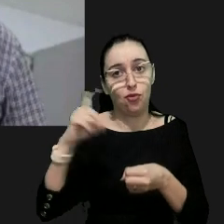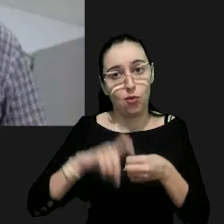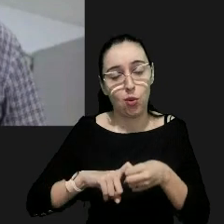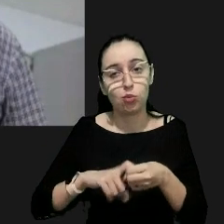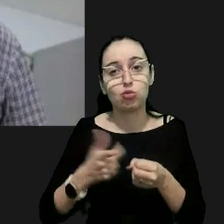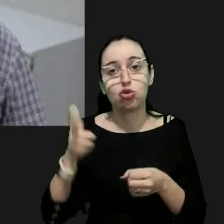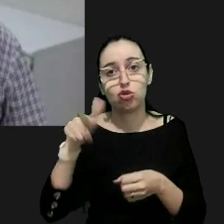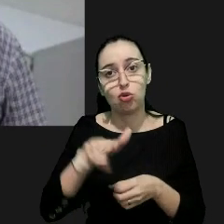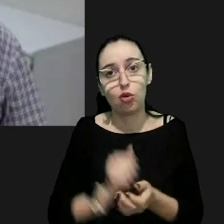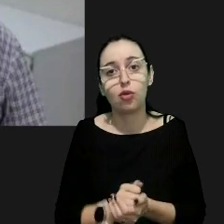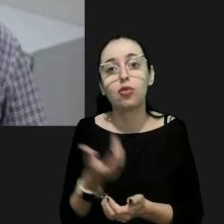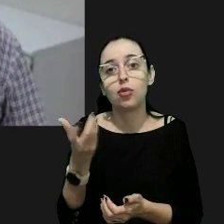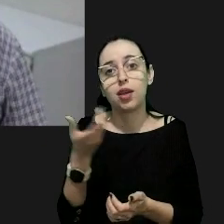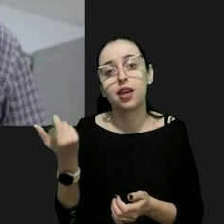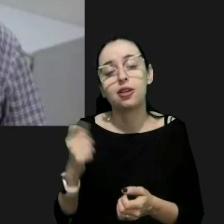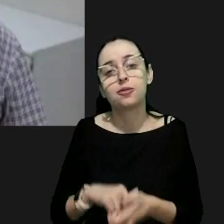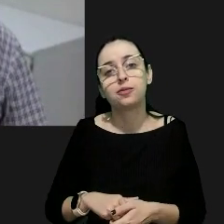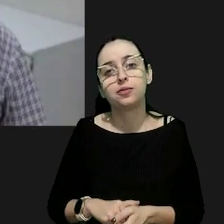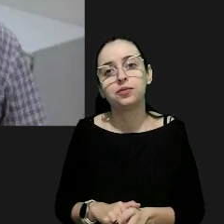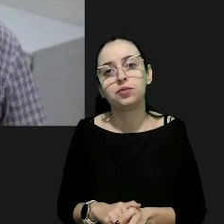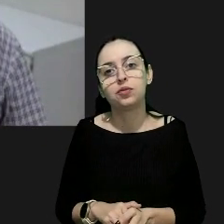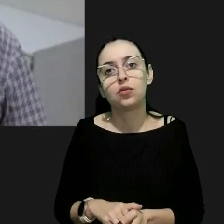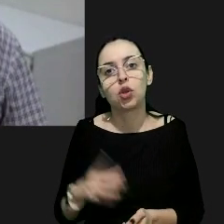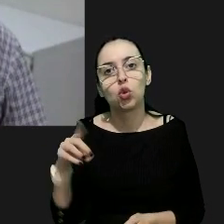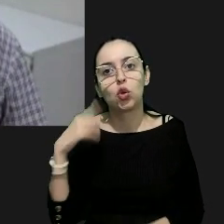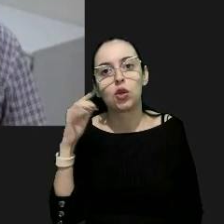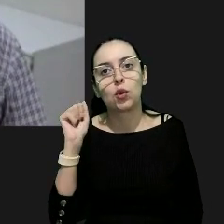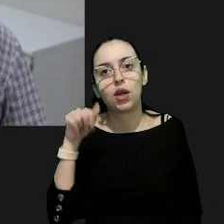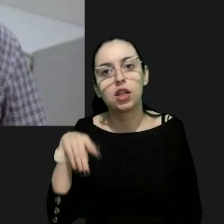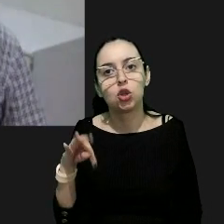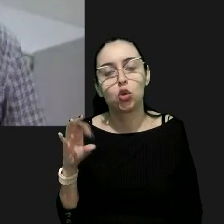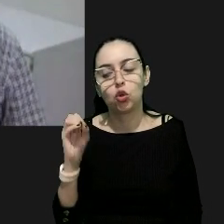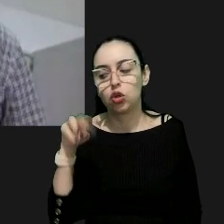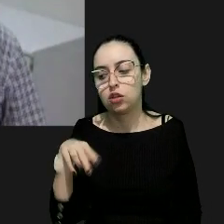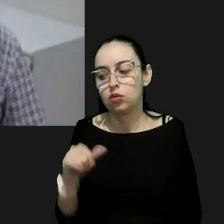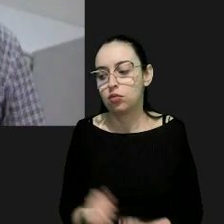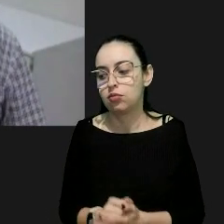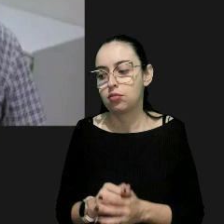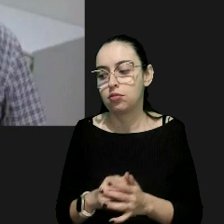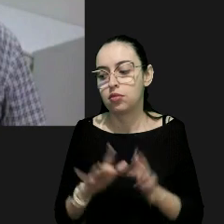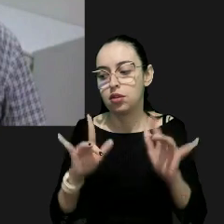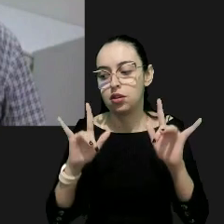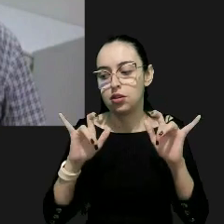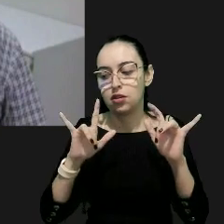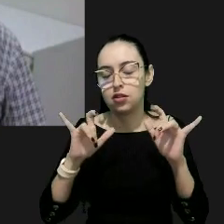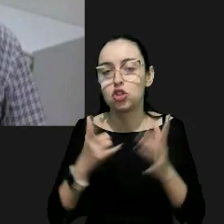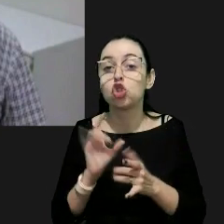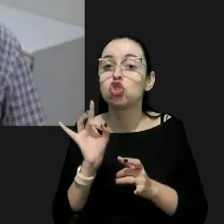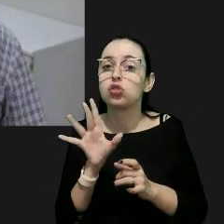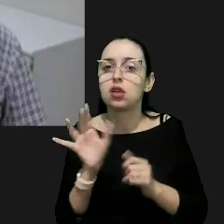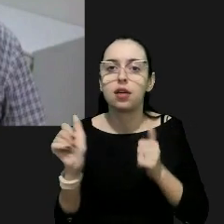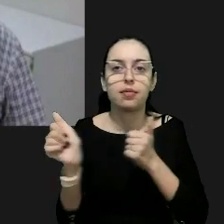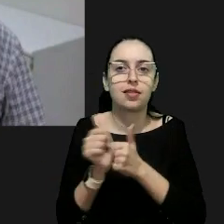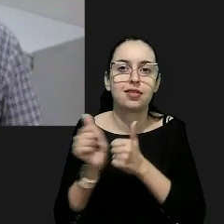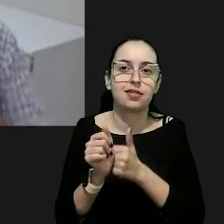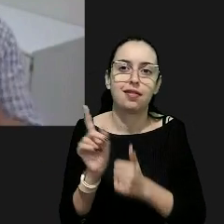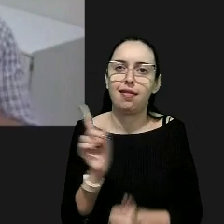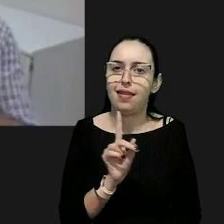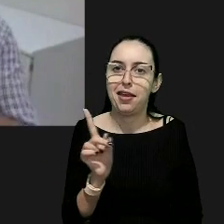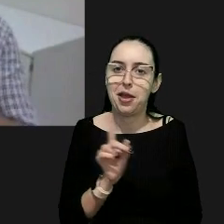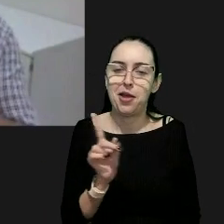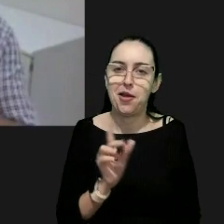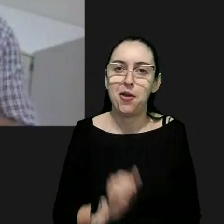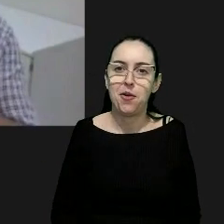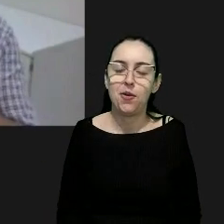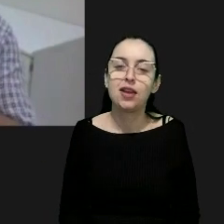ganhar. Que E volte lindo, outras Marisa. vezes, quero estar aqui. Miriam, depois Ah, dessa, o doutor Antônio Cedenho vai até abrir o Instagram, aposto.